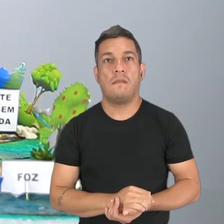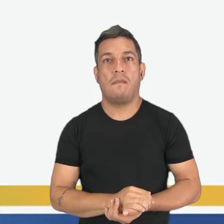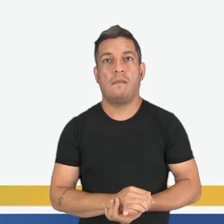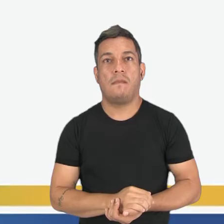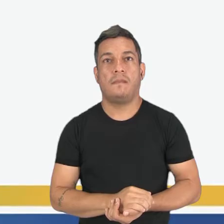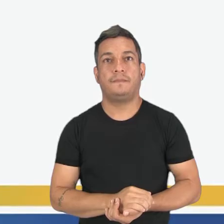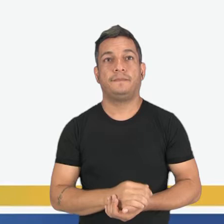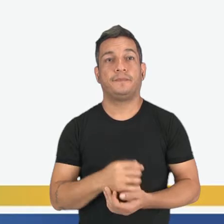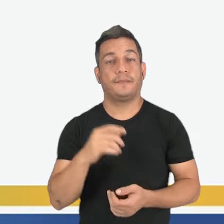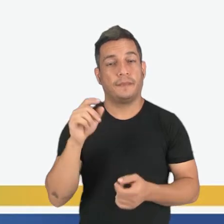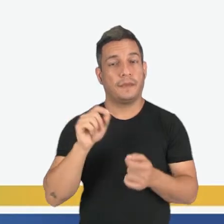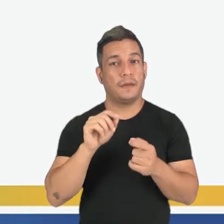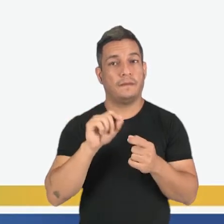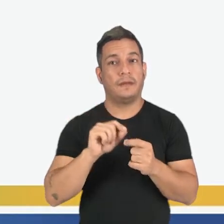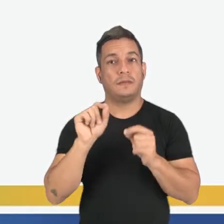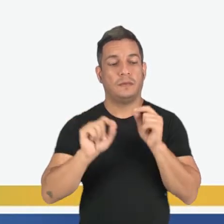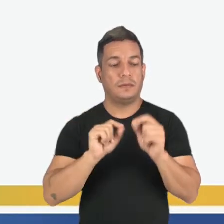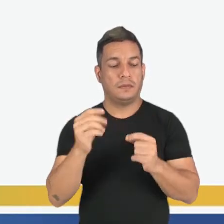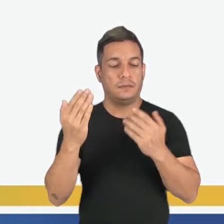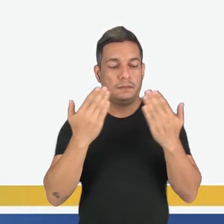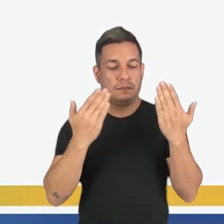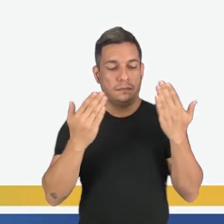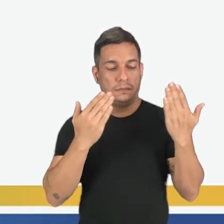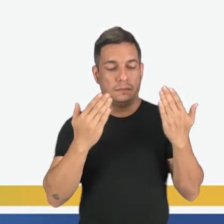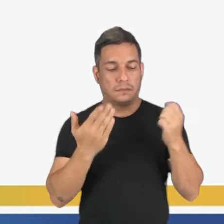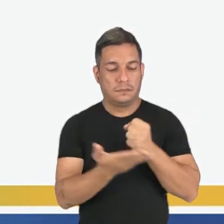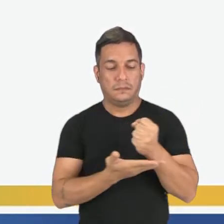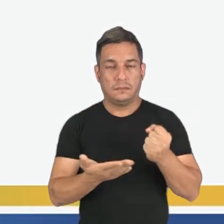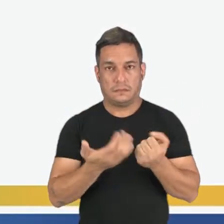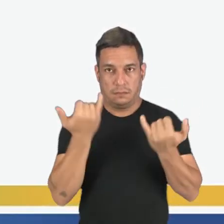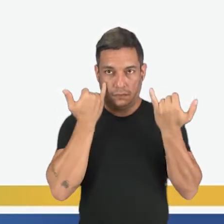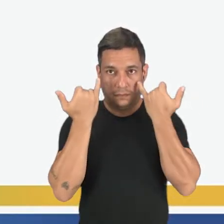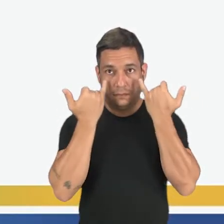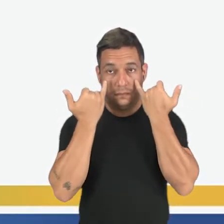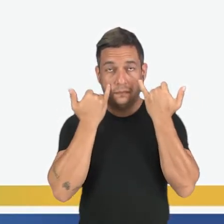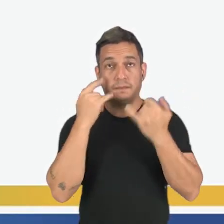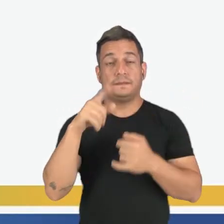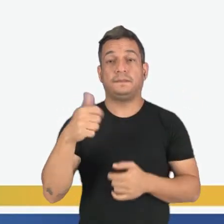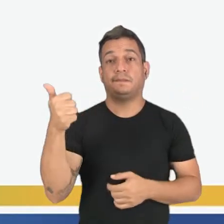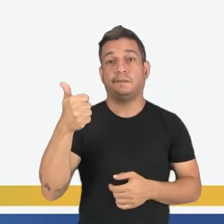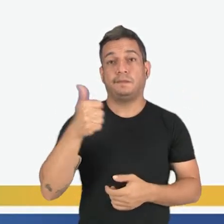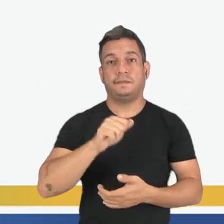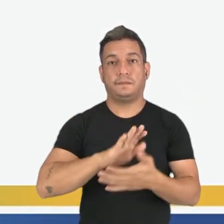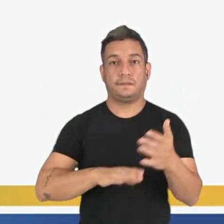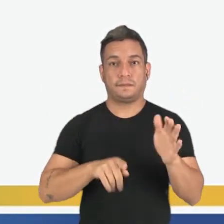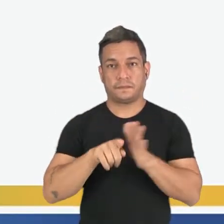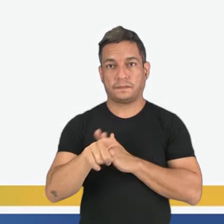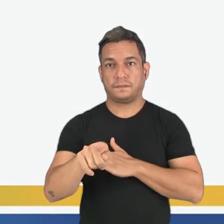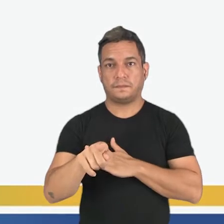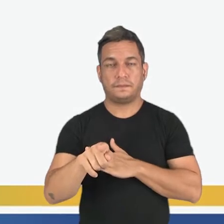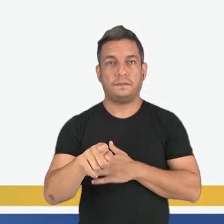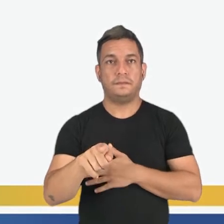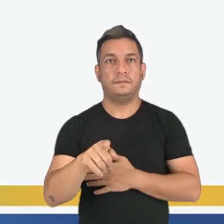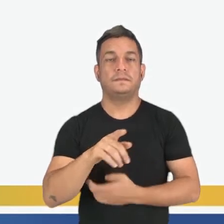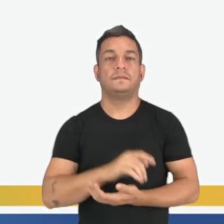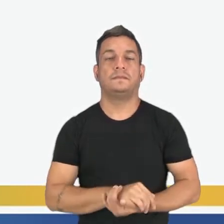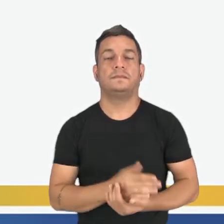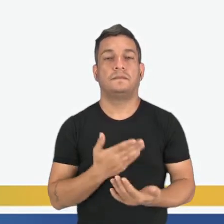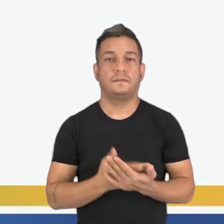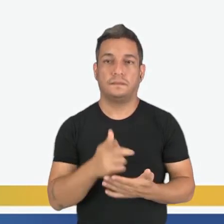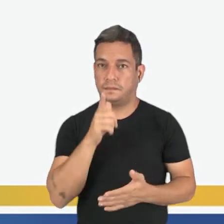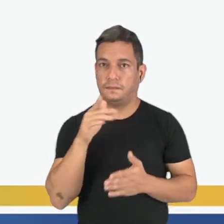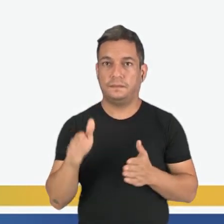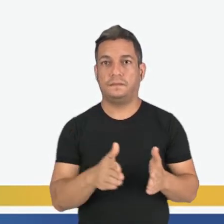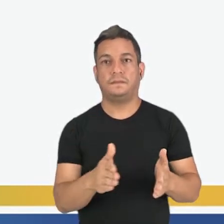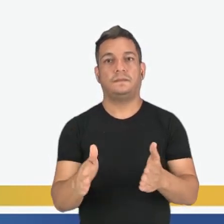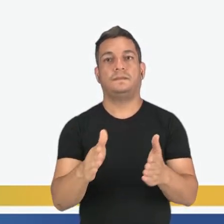Faça a correspondência de acordo com as informações citadas. Essa é a nossa primeira questão da nossa aula de rios e